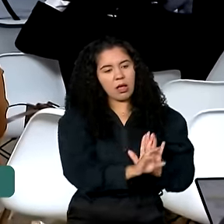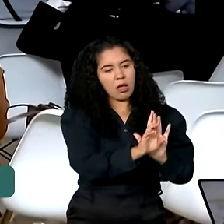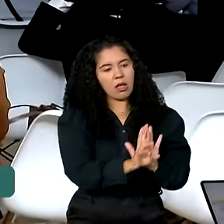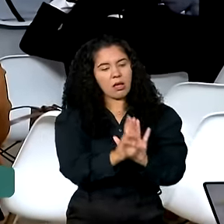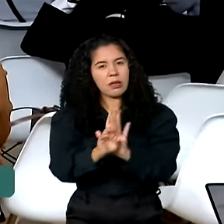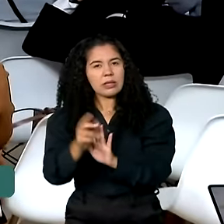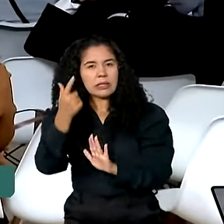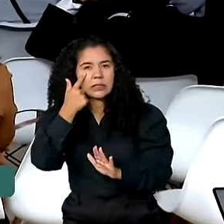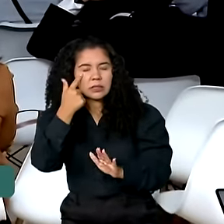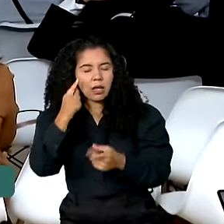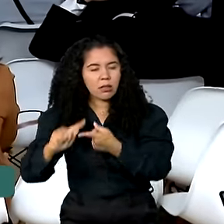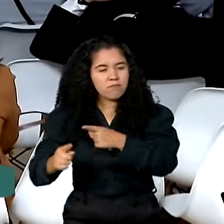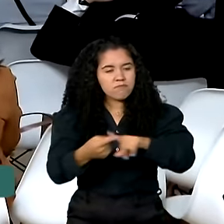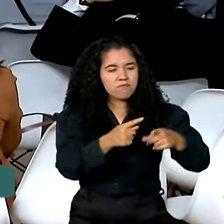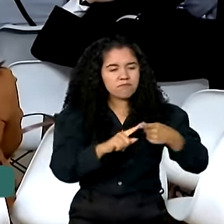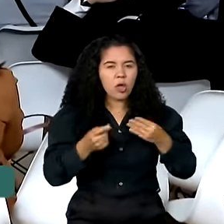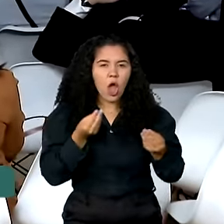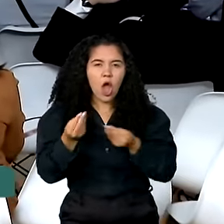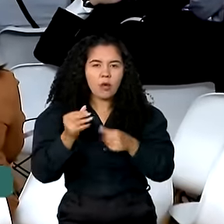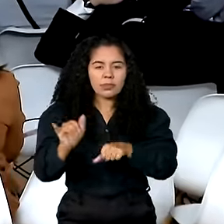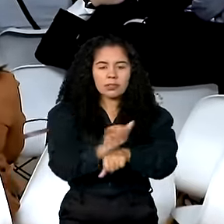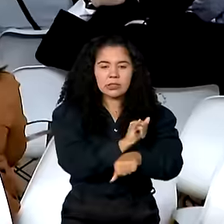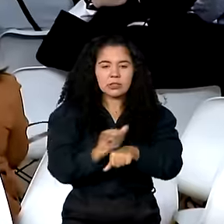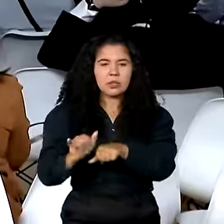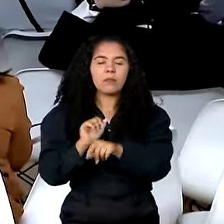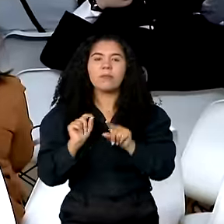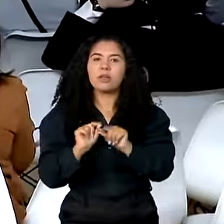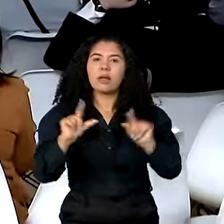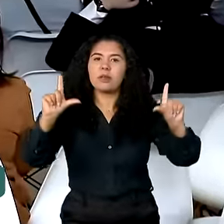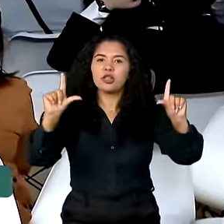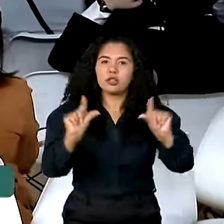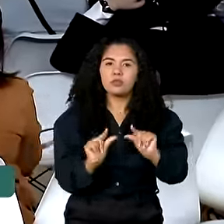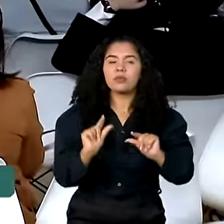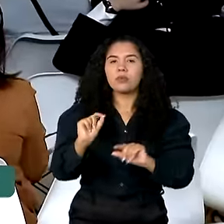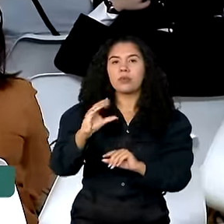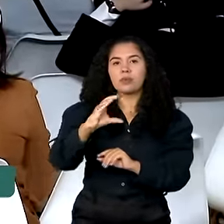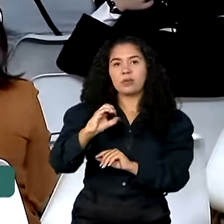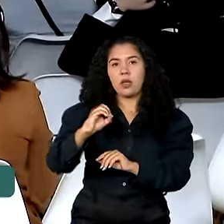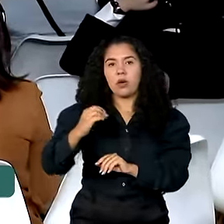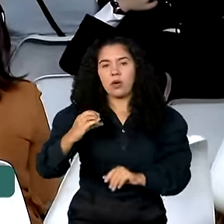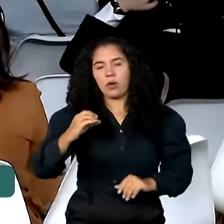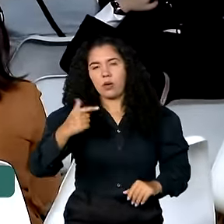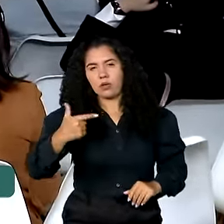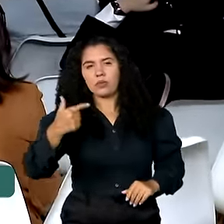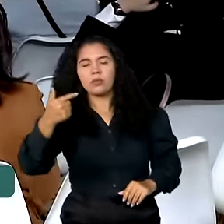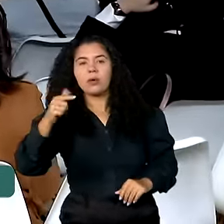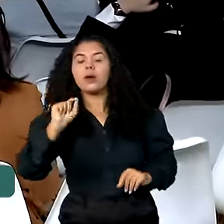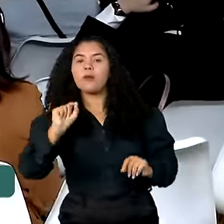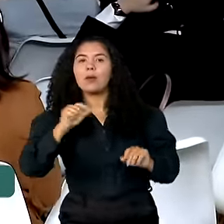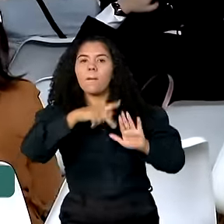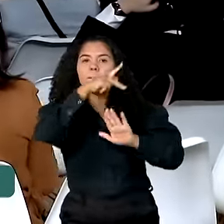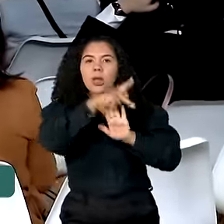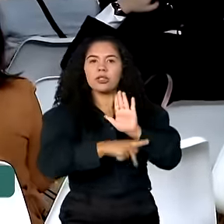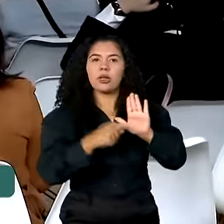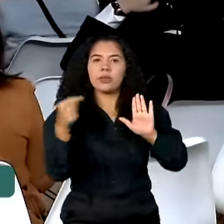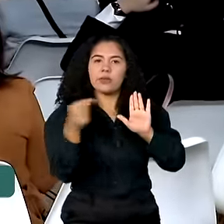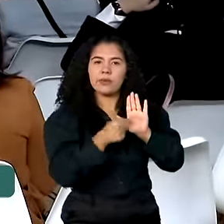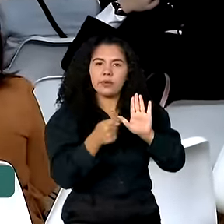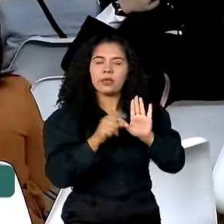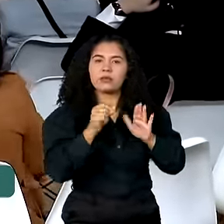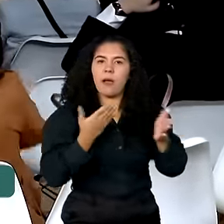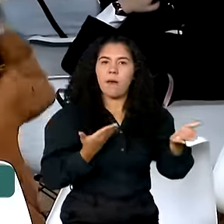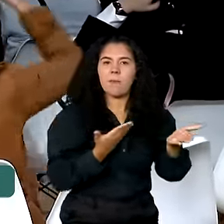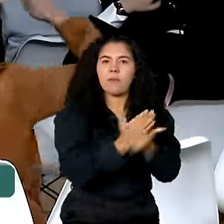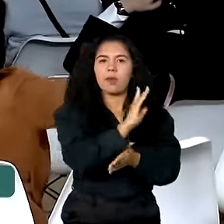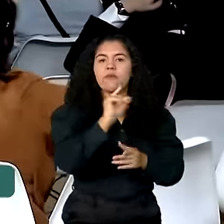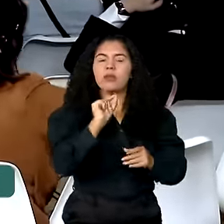metas climáticas e reduzir as emissões de gases de efeito estufa, e uma delas é o projeto que regulamenta o mercado de crédito de